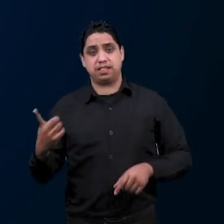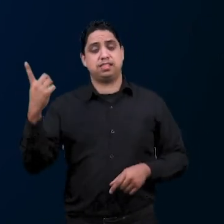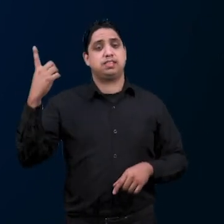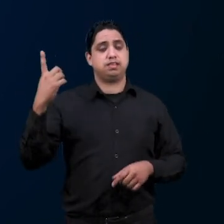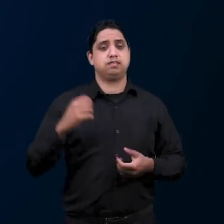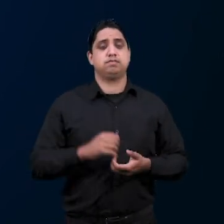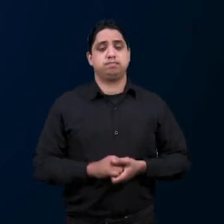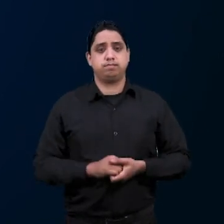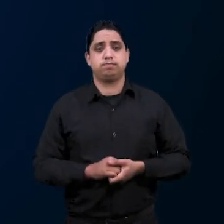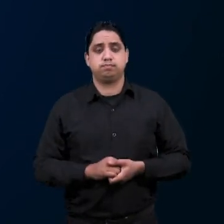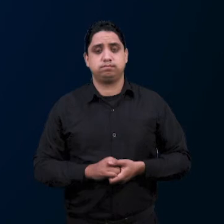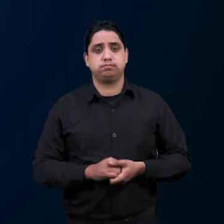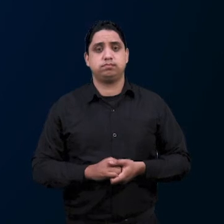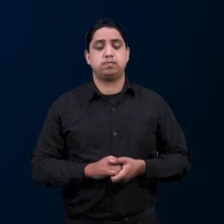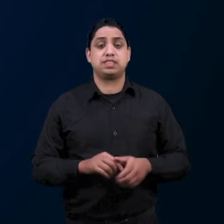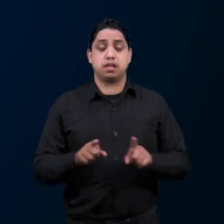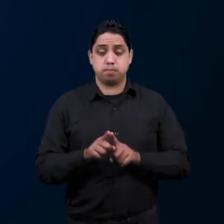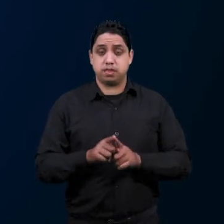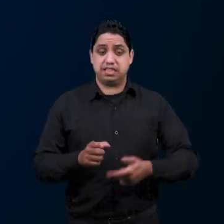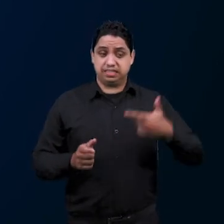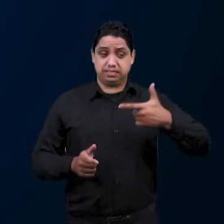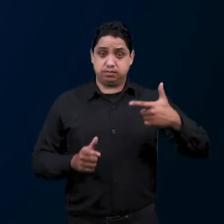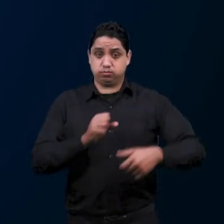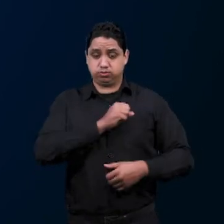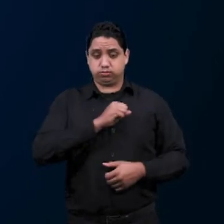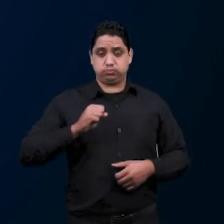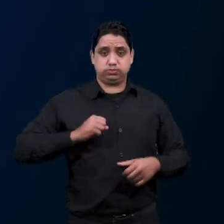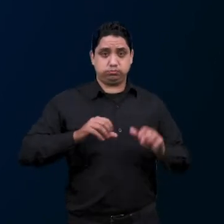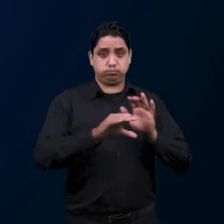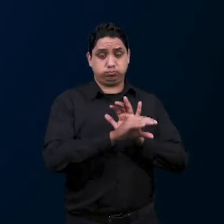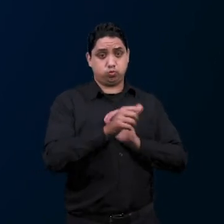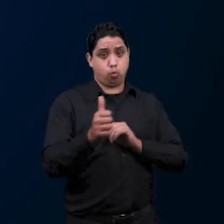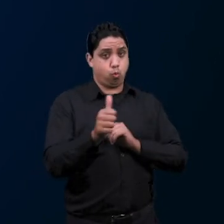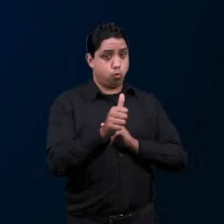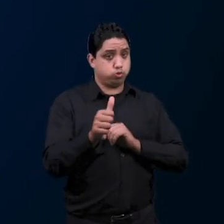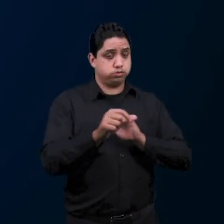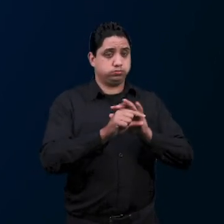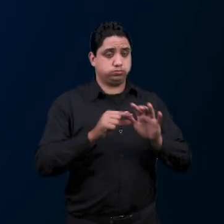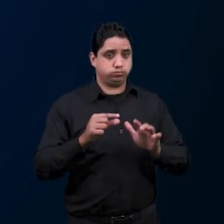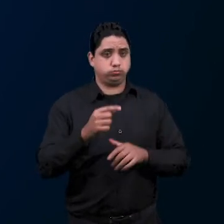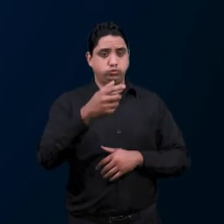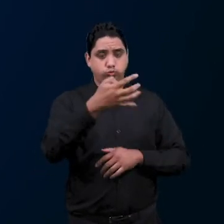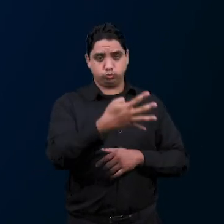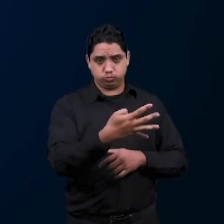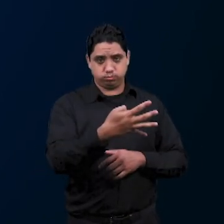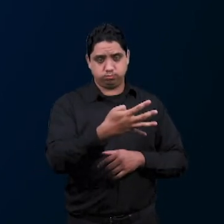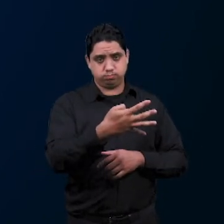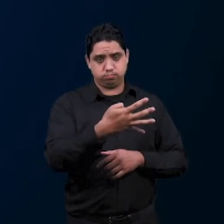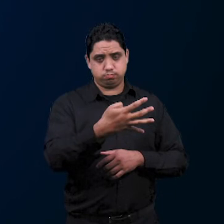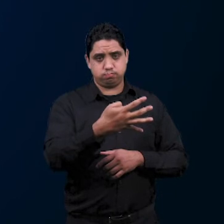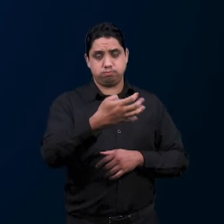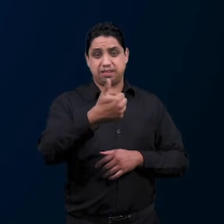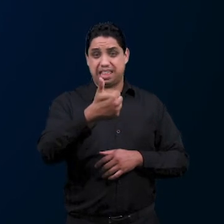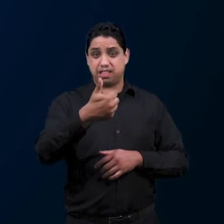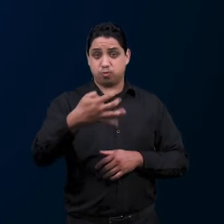Davi também em 2 Samuel, no capítulo 11, versículo